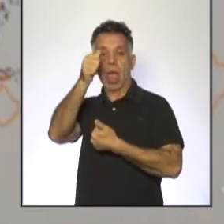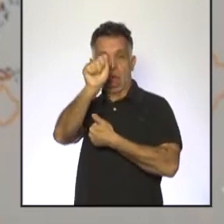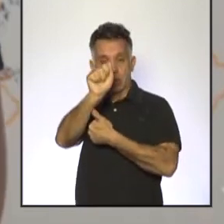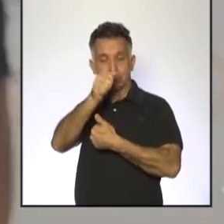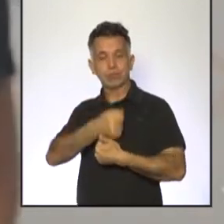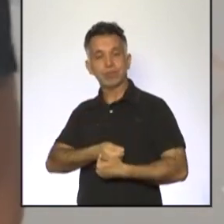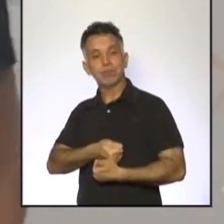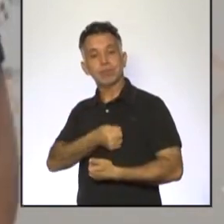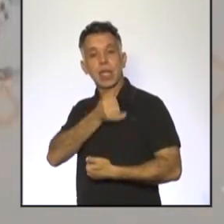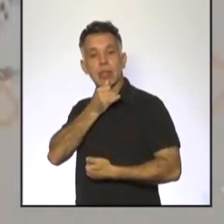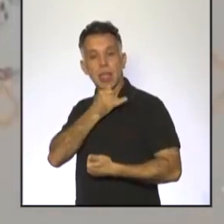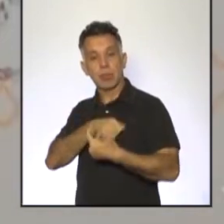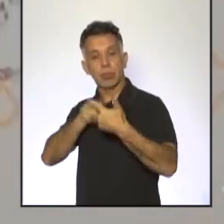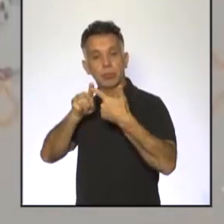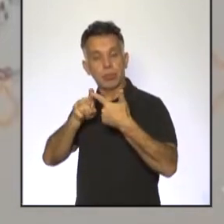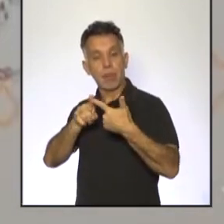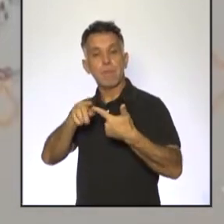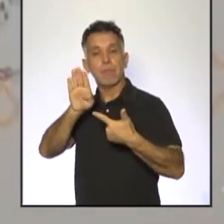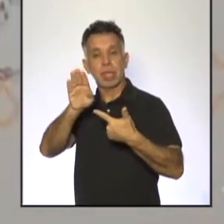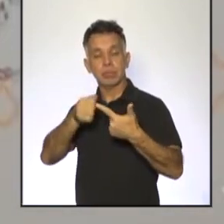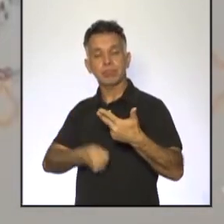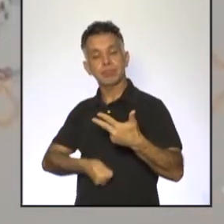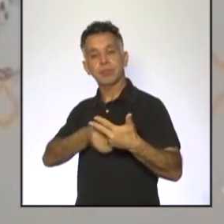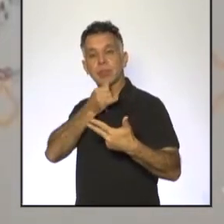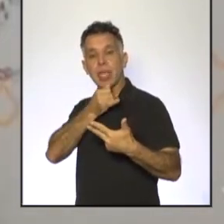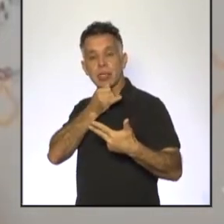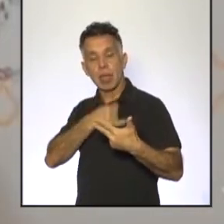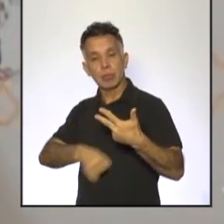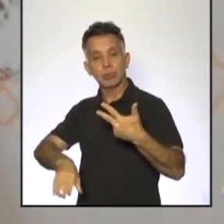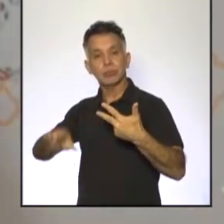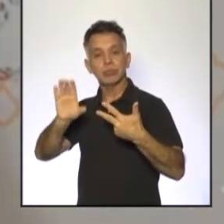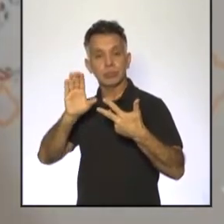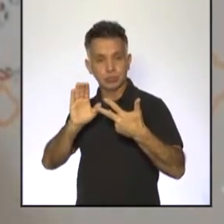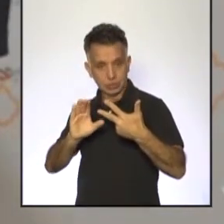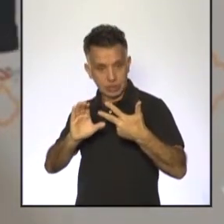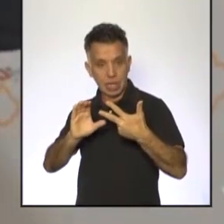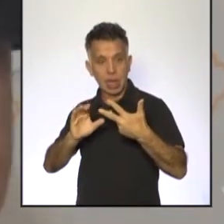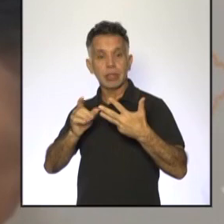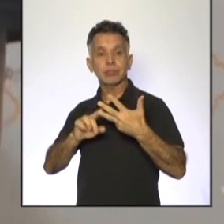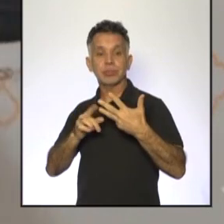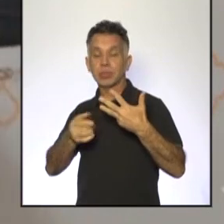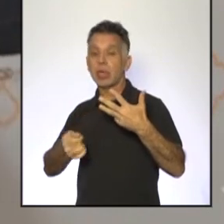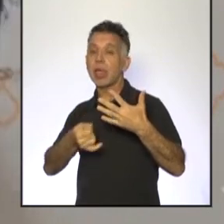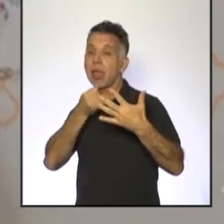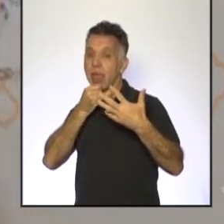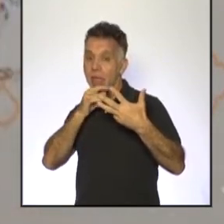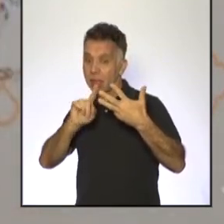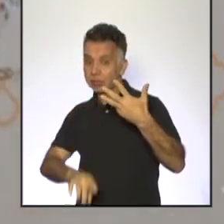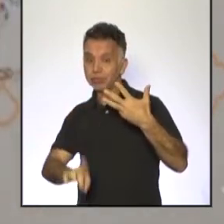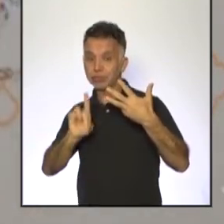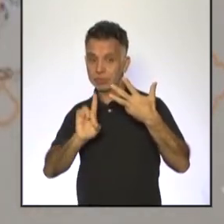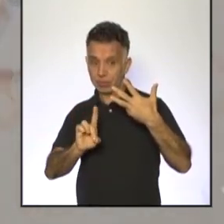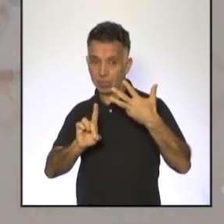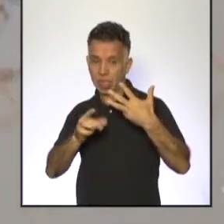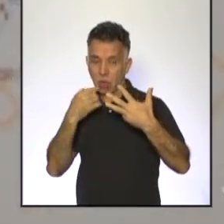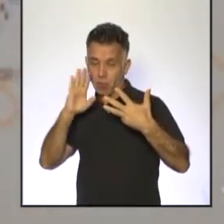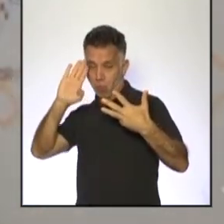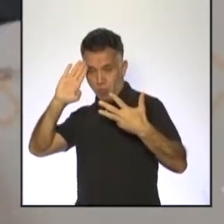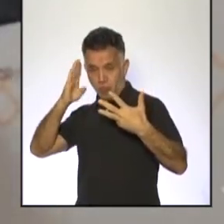B, C e D. No caso da placa B, vamos focar na placa